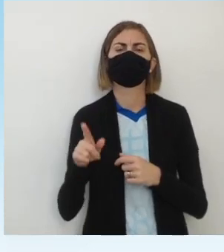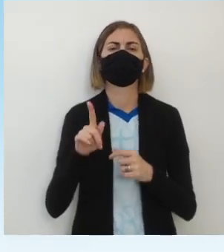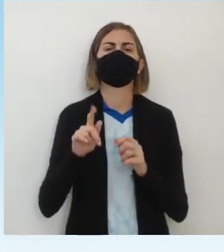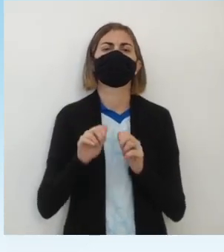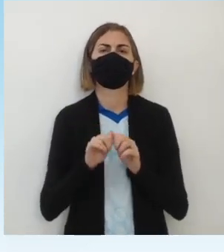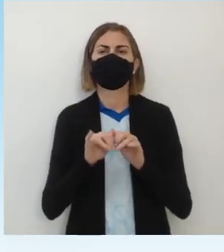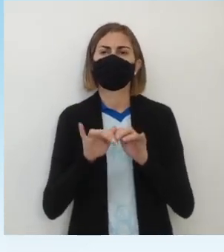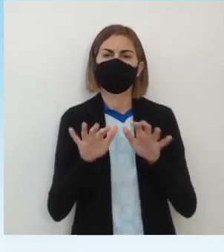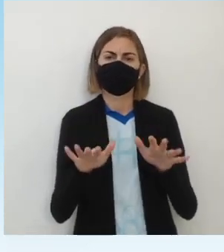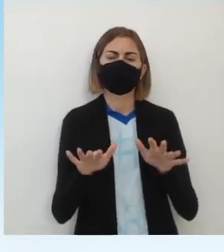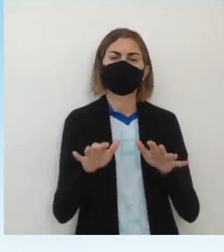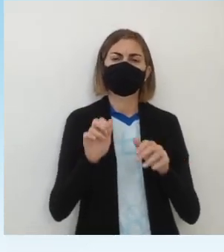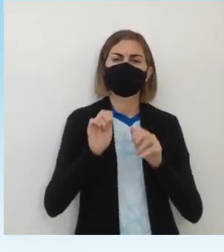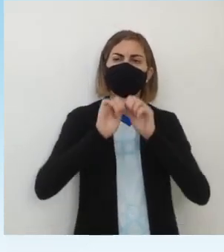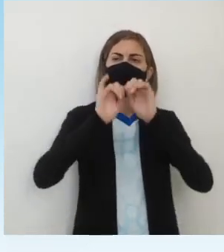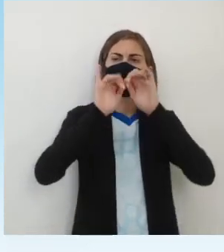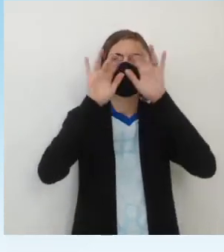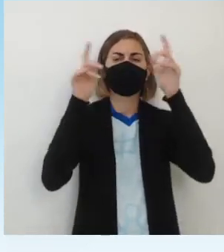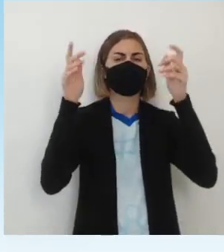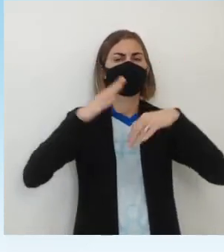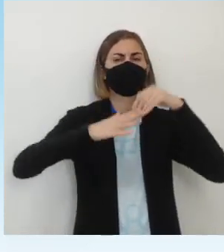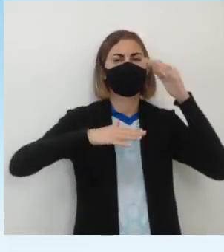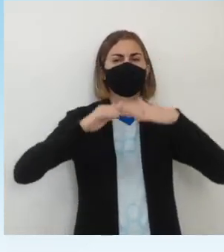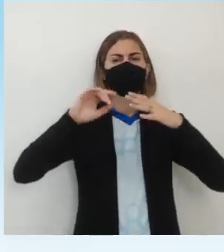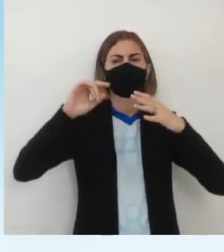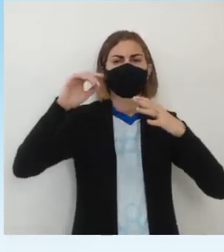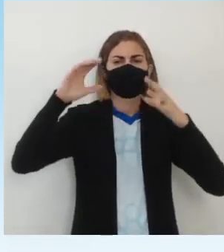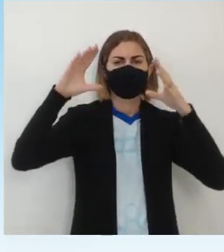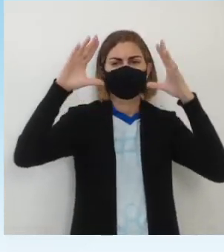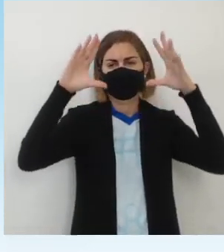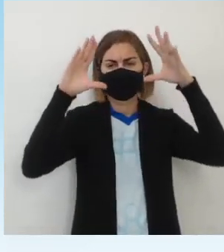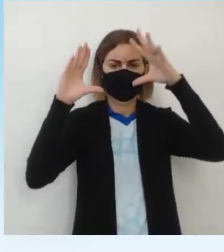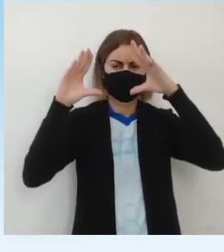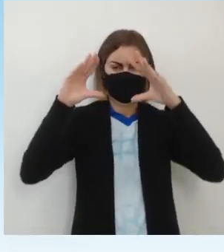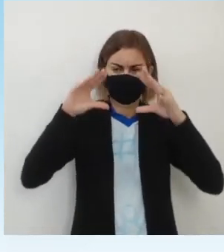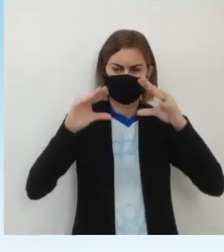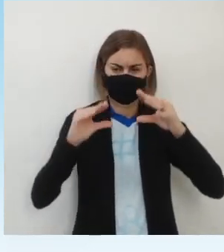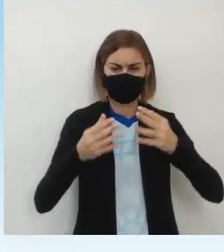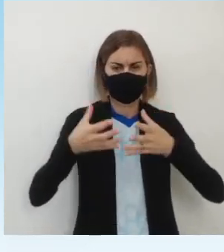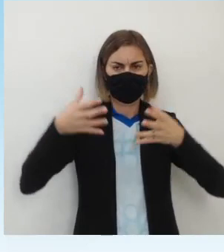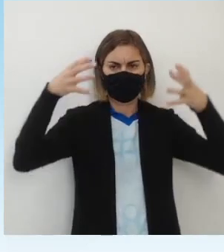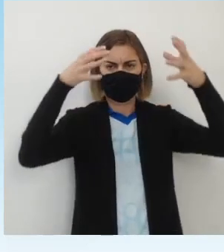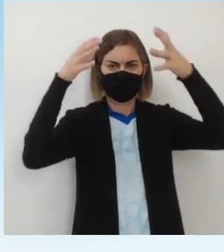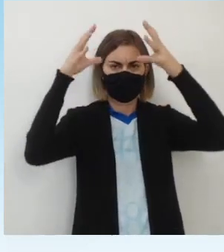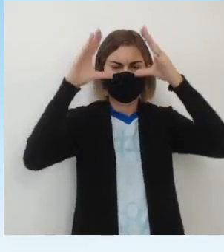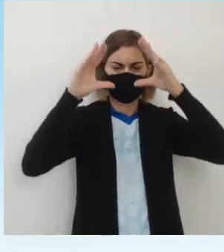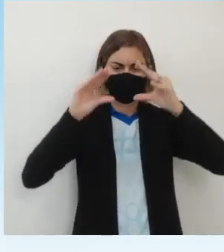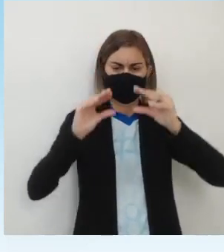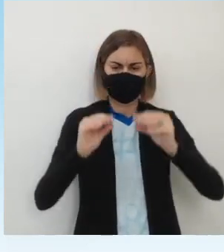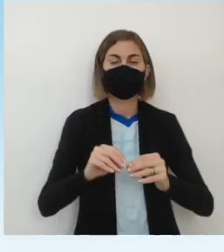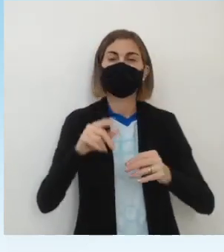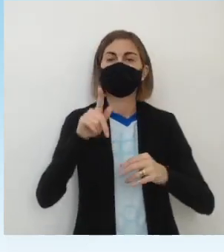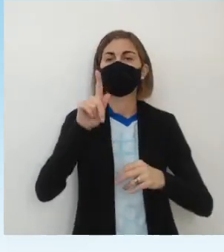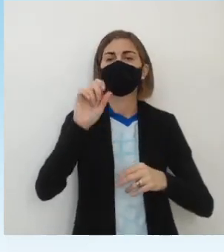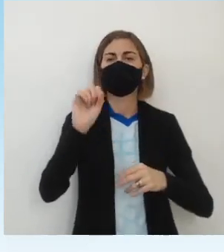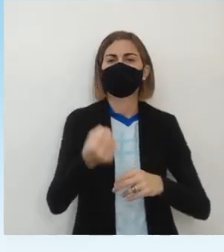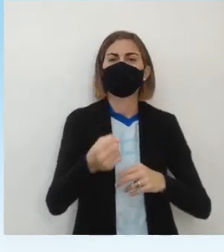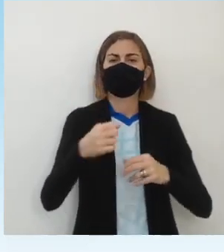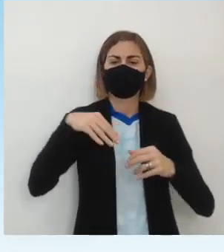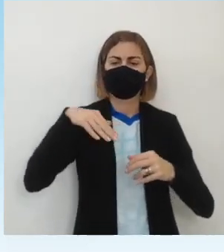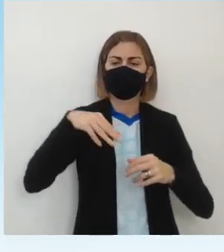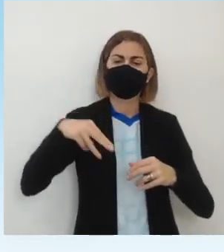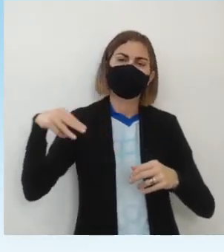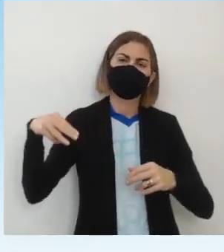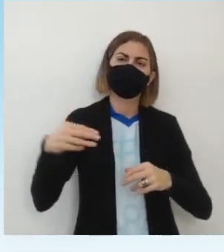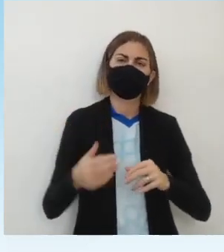gases, ou quem é o gás que é capaz de afundar, de fazer o balão afundar? É o gás que tem massa